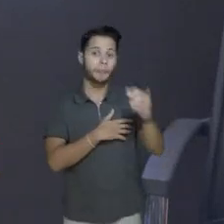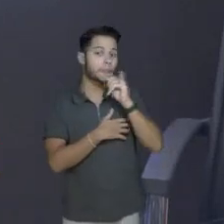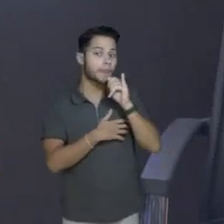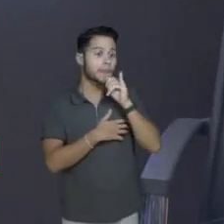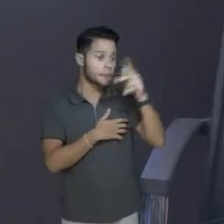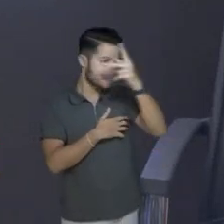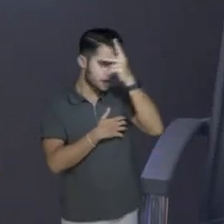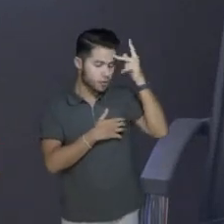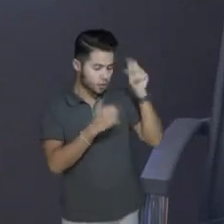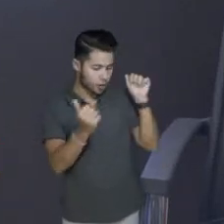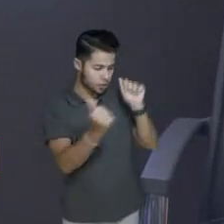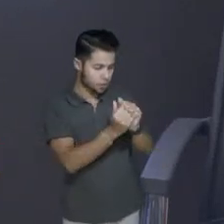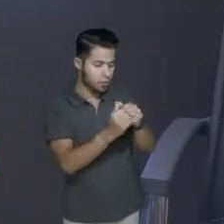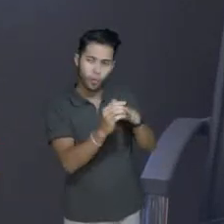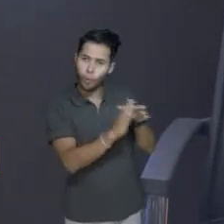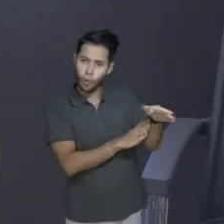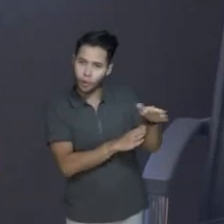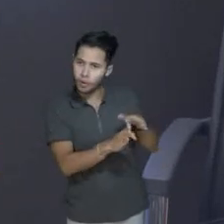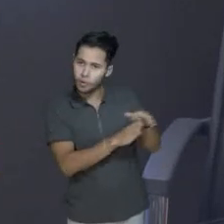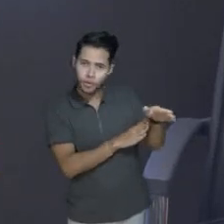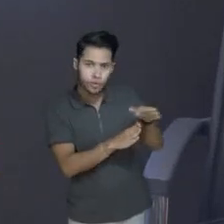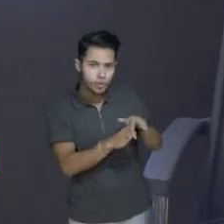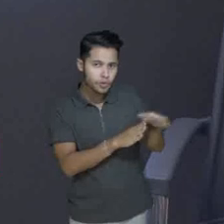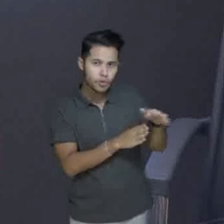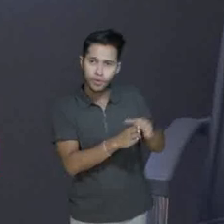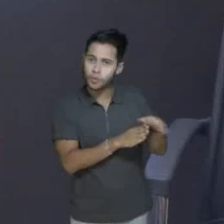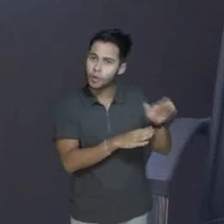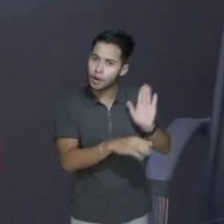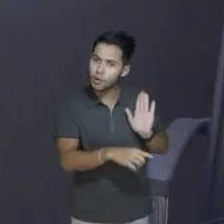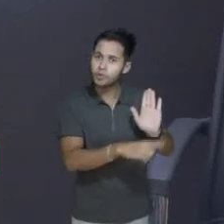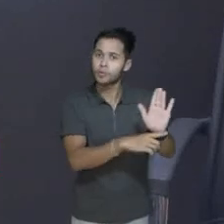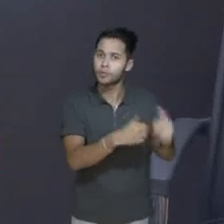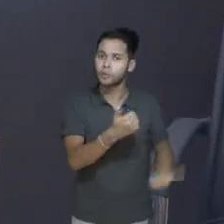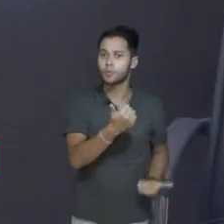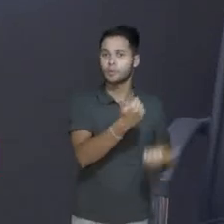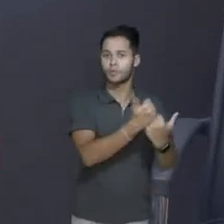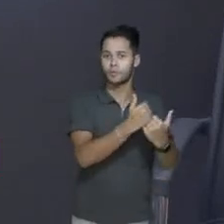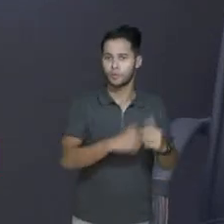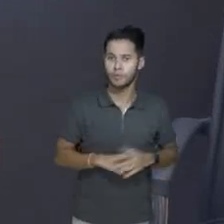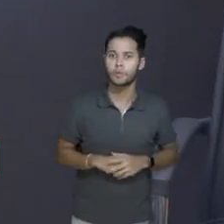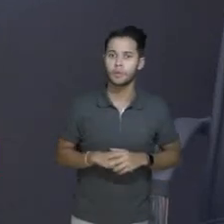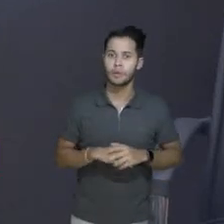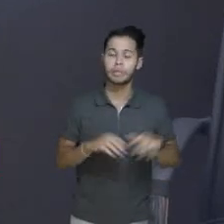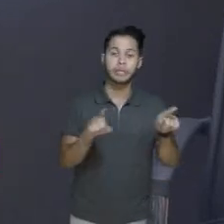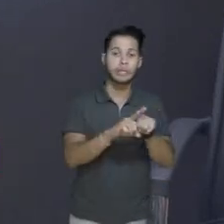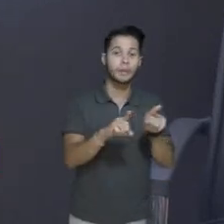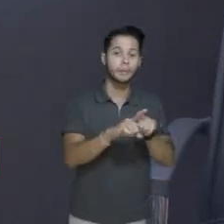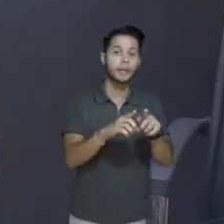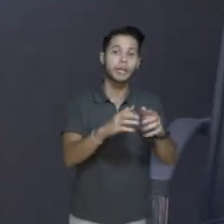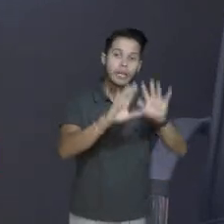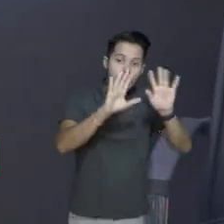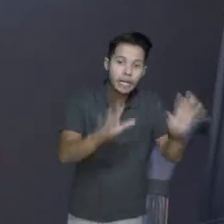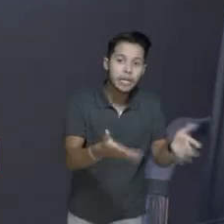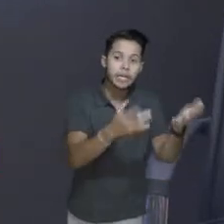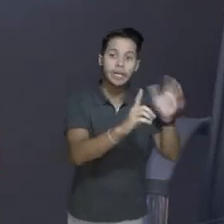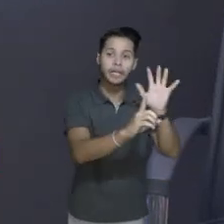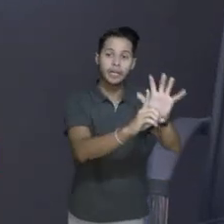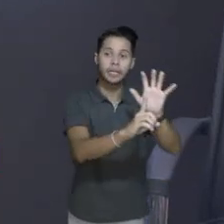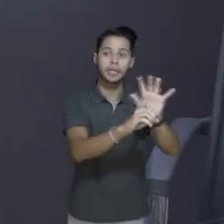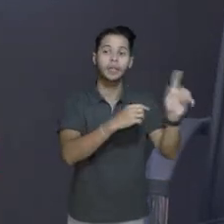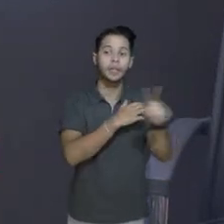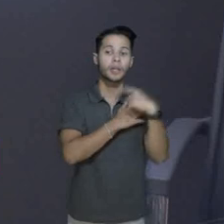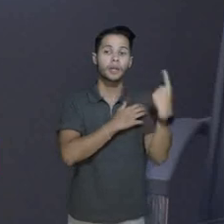companheiros os os parceiros da sua convencer a eles de que nós temos algo a provar para